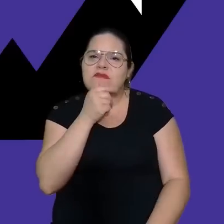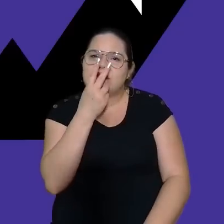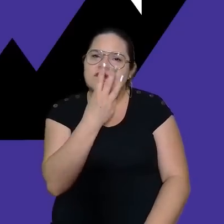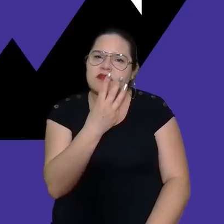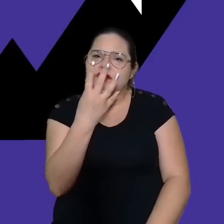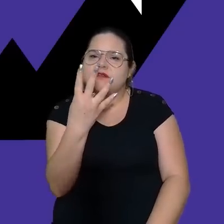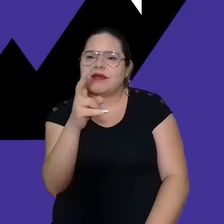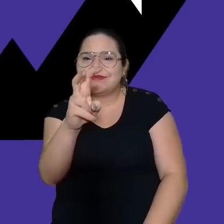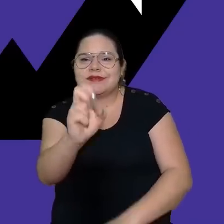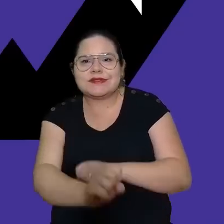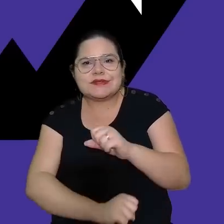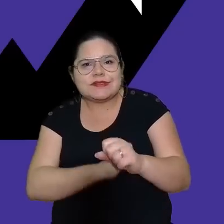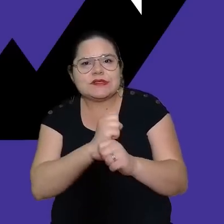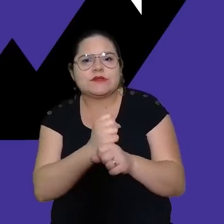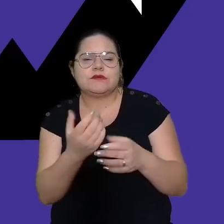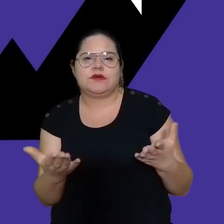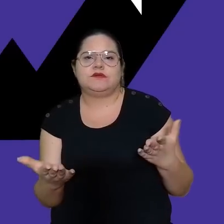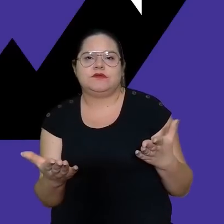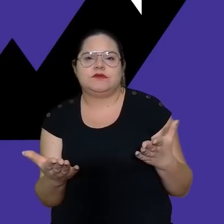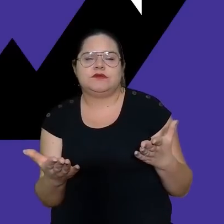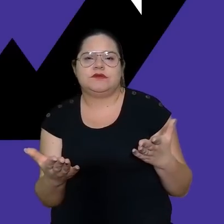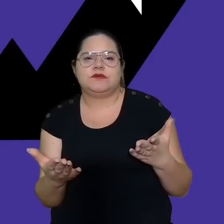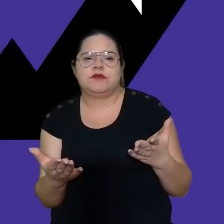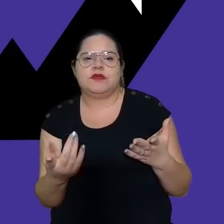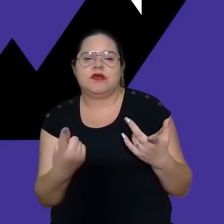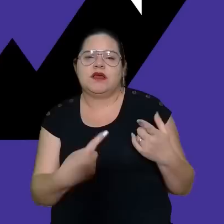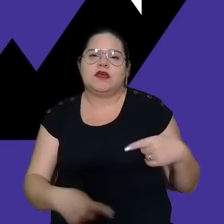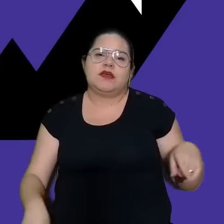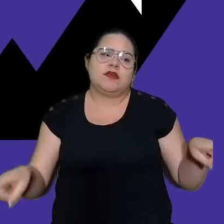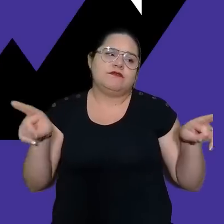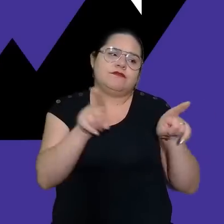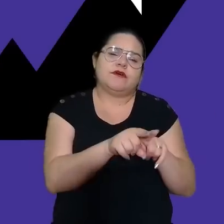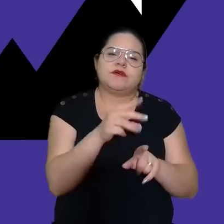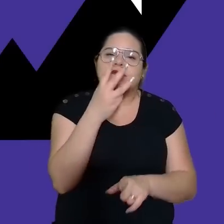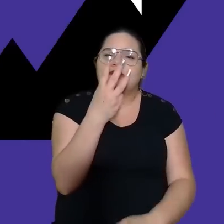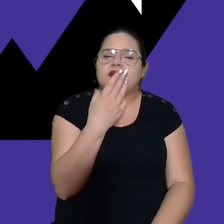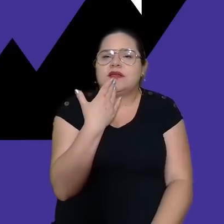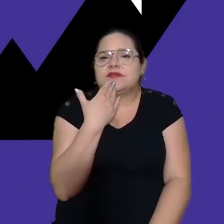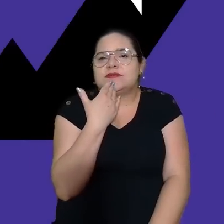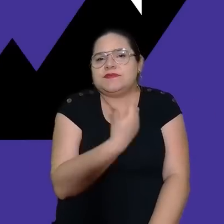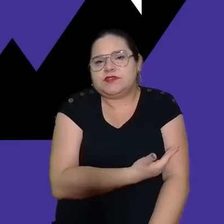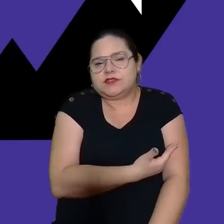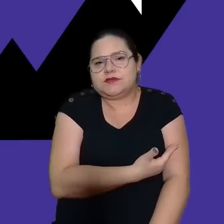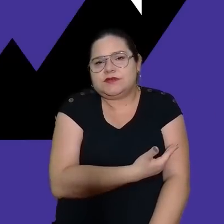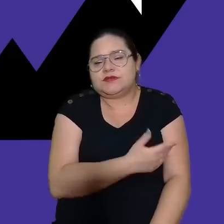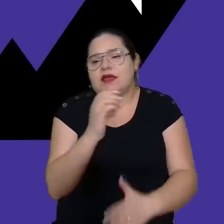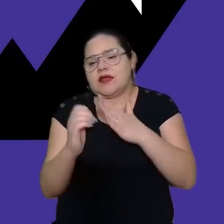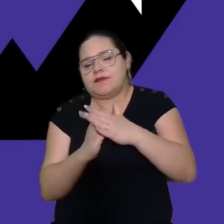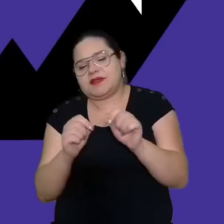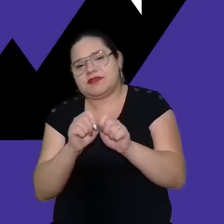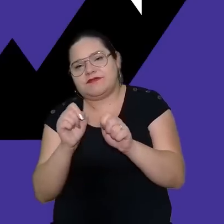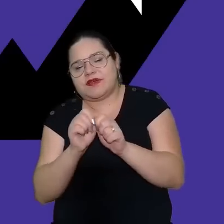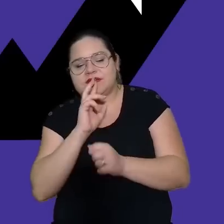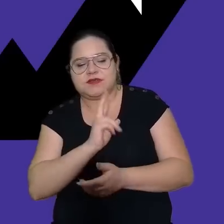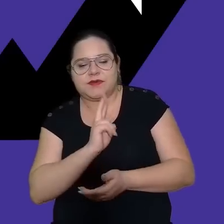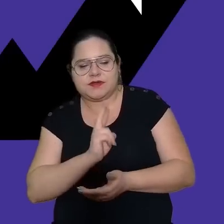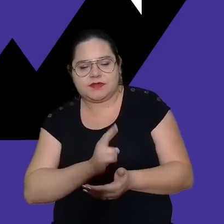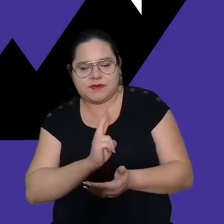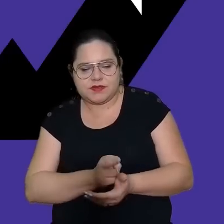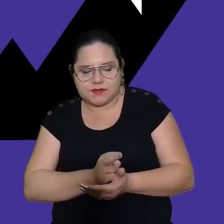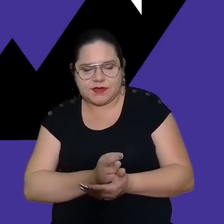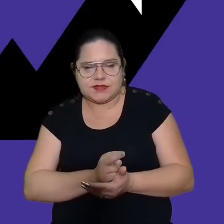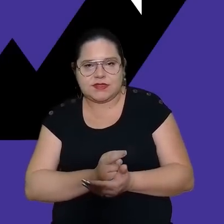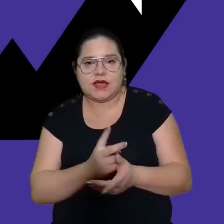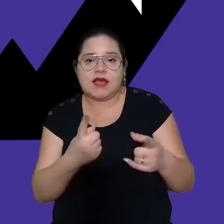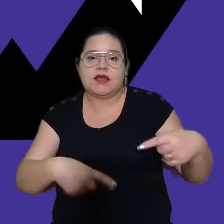2, 3, 4, 5 anos e volta com 3 solicitações, aí a empresa vai lá e preenche essas 3 solicitações, aí depois volta